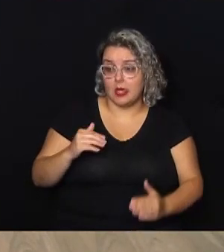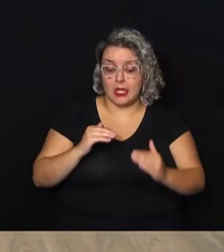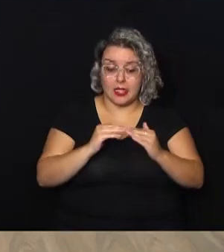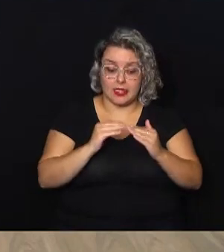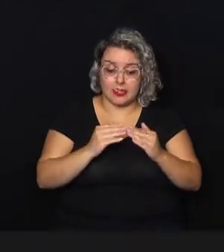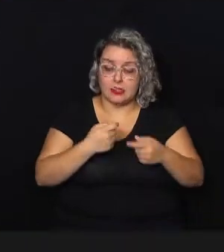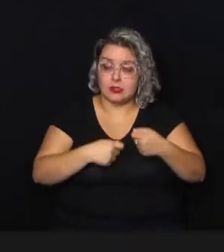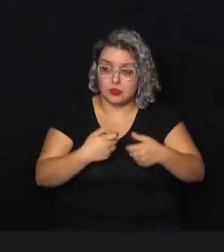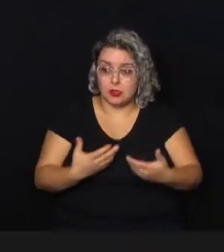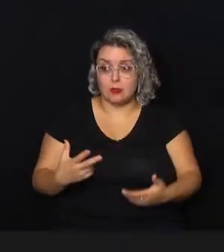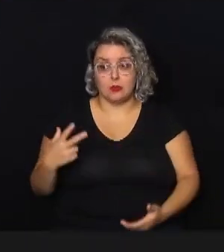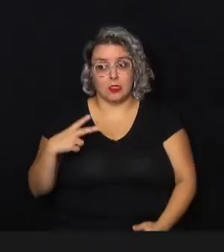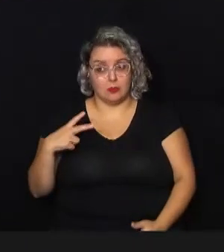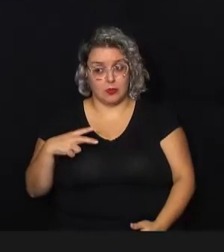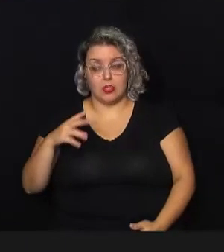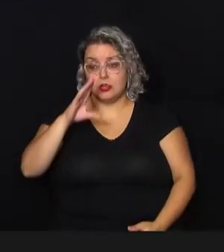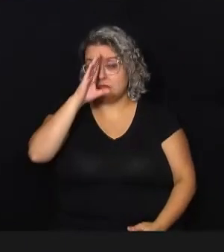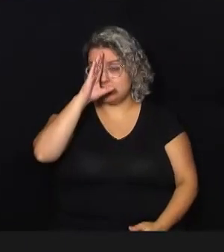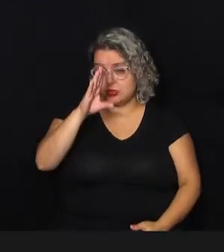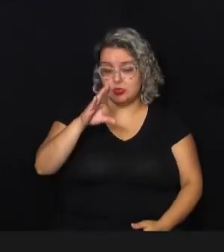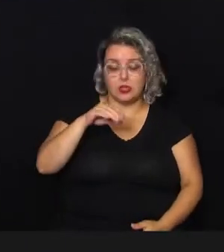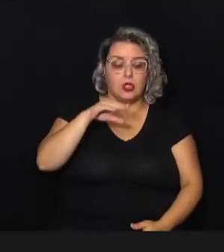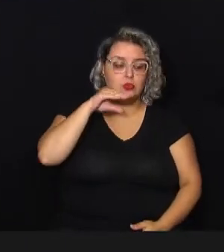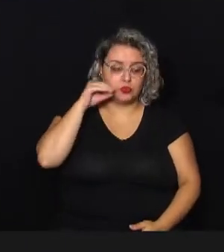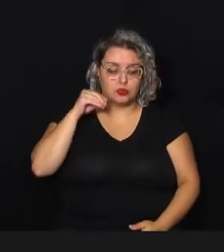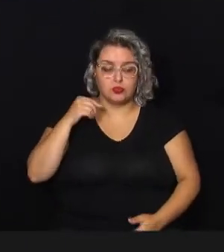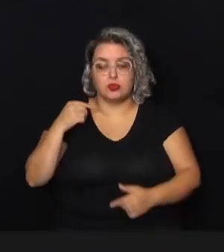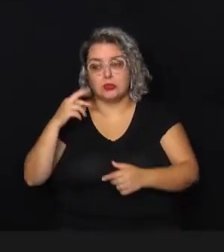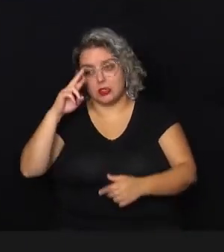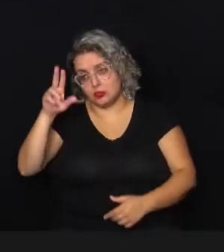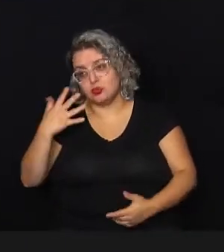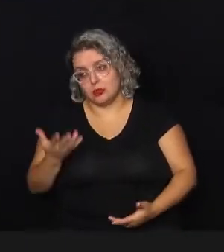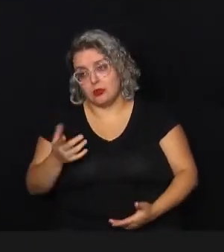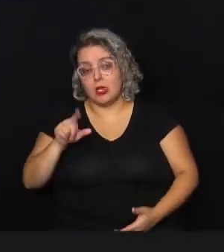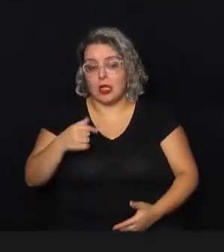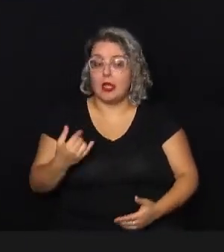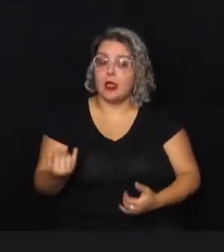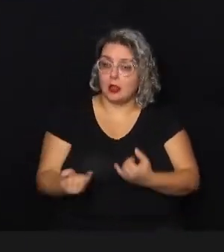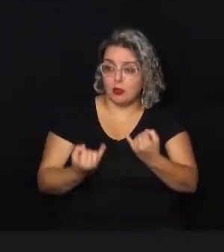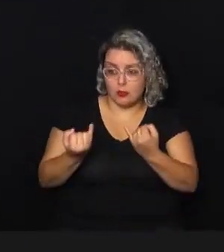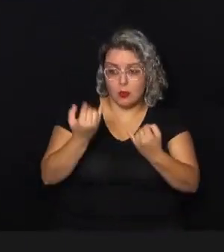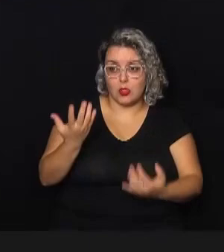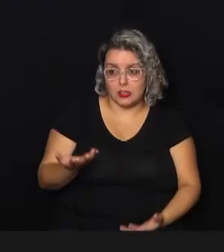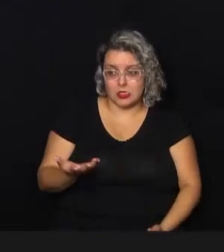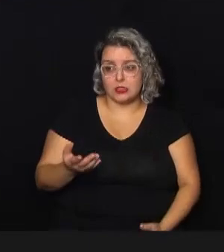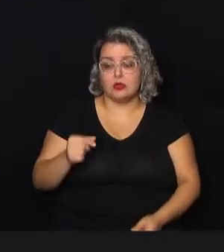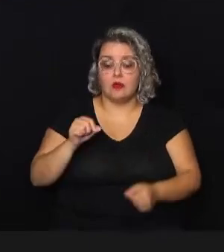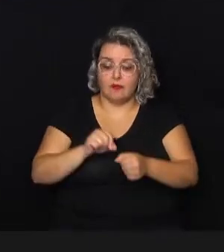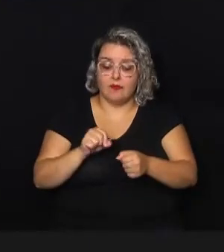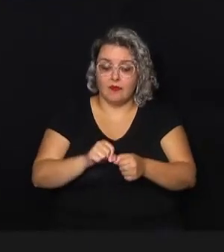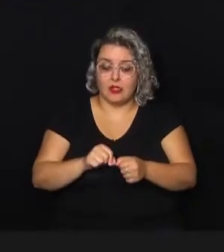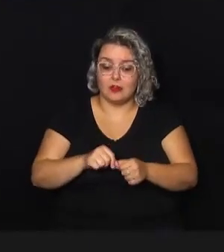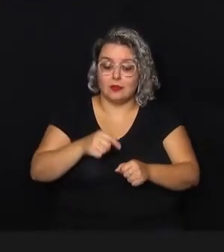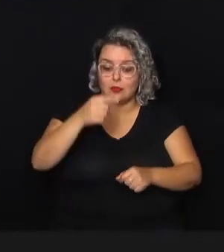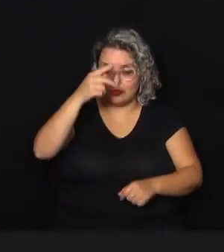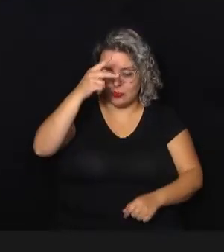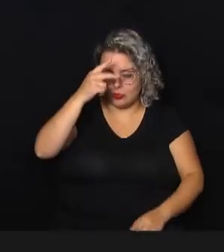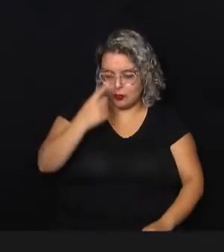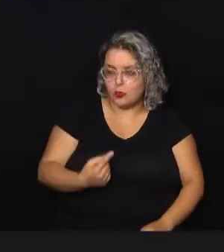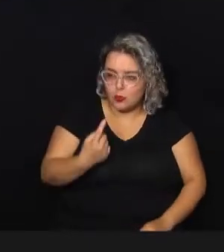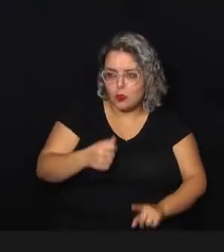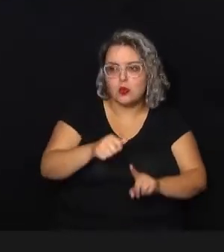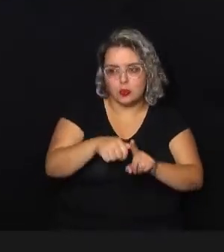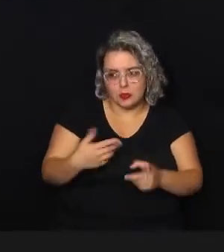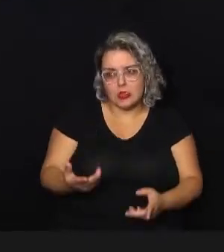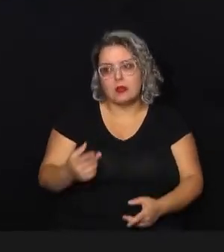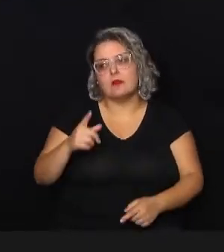em âmbito pessoal, direto com o trabalhador e empregador, é interessante que ela seja feita sempre no mesmo mês, porque a gente vai envolver algumas